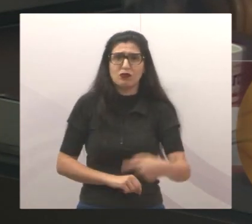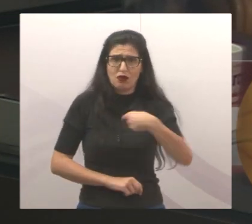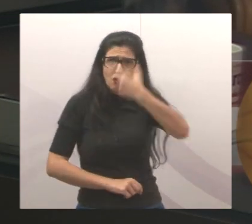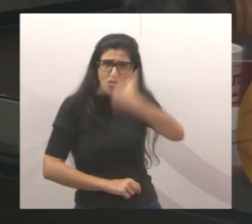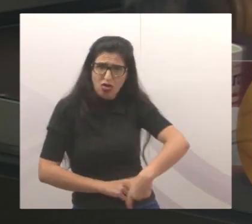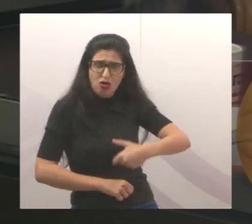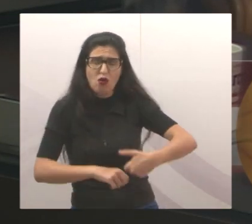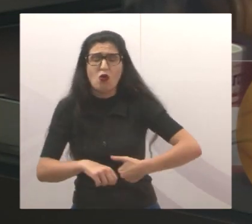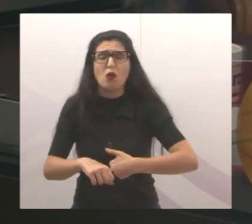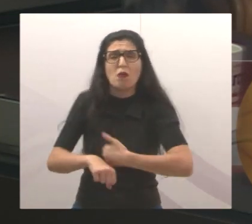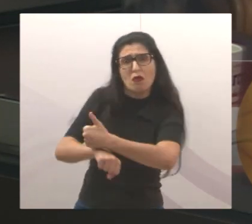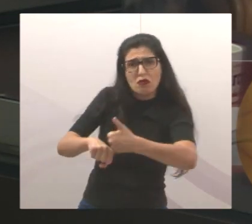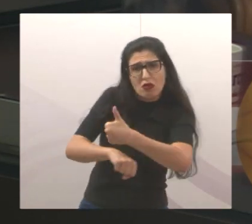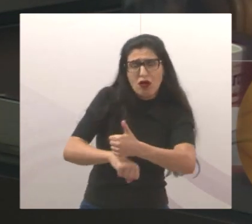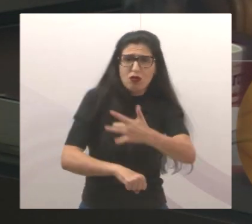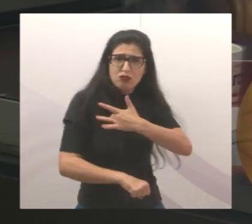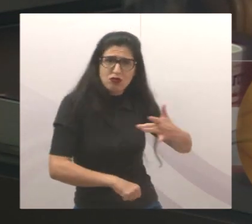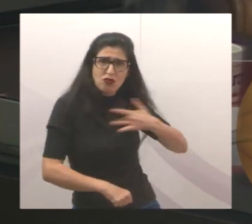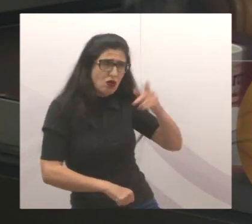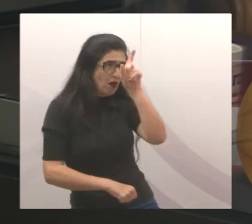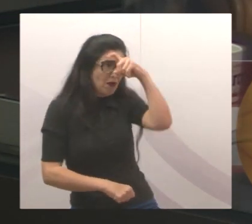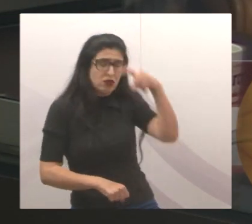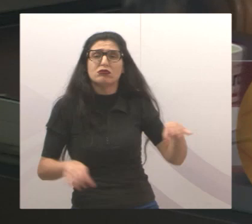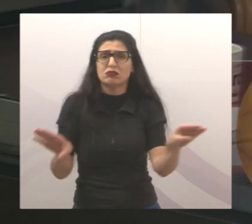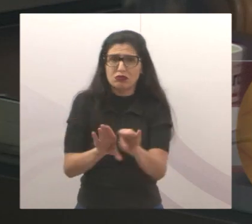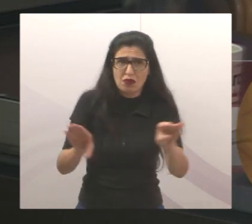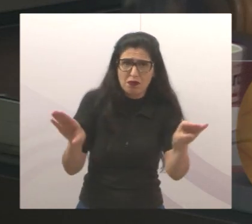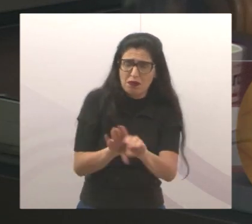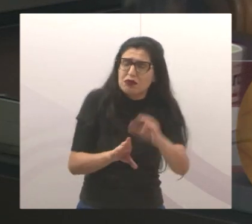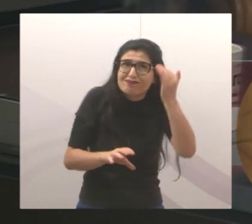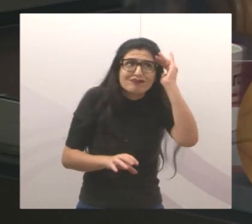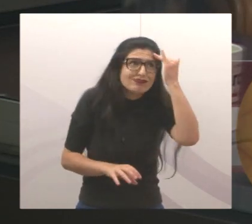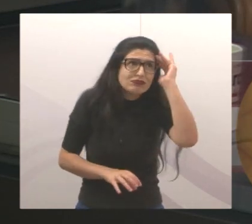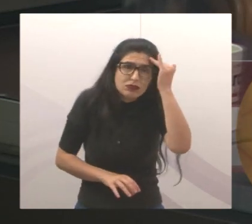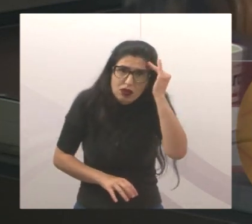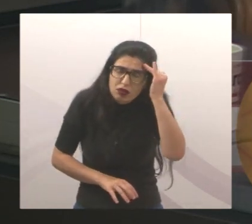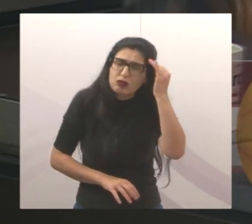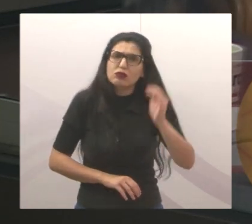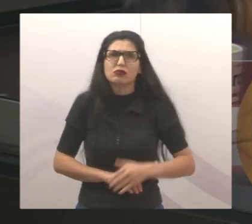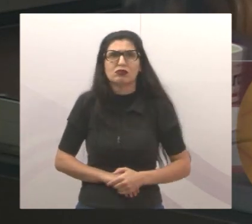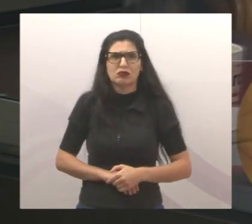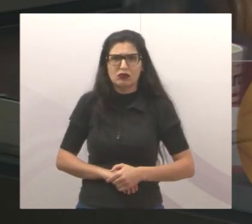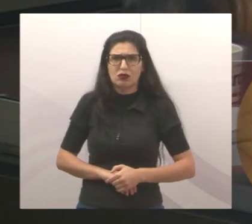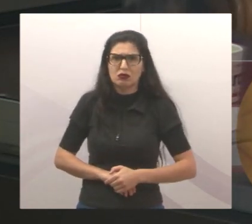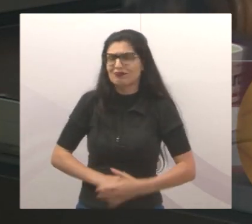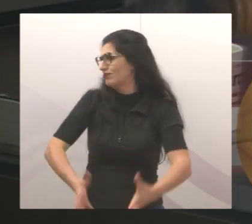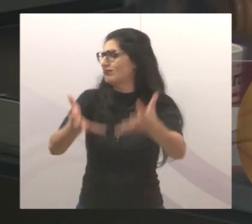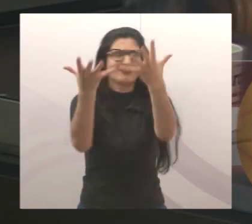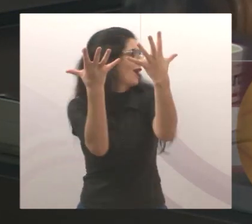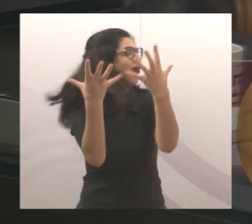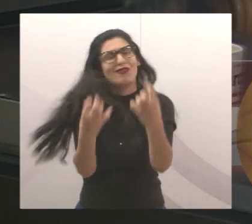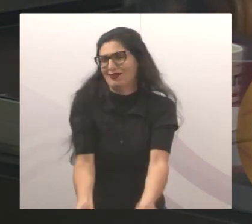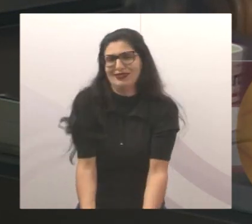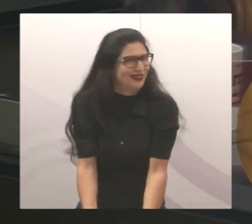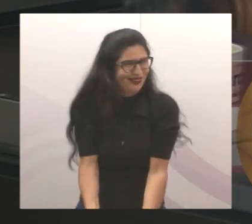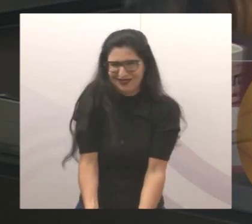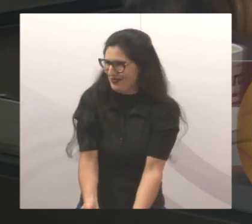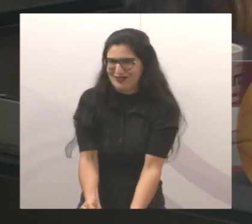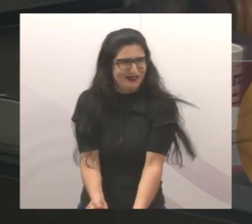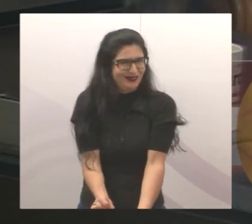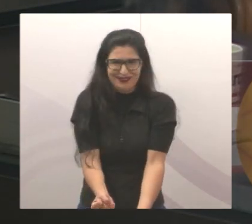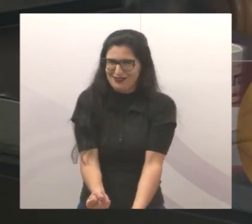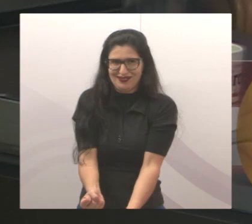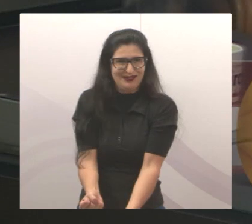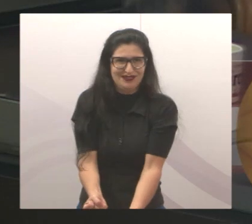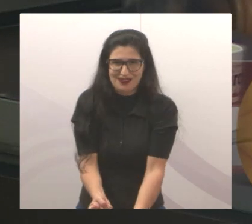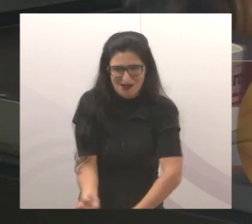população. Eu entendo também pela coerência a não aceitar essa pedido de